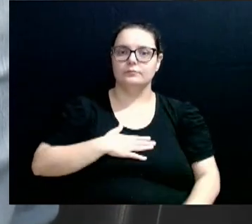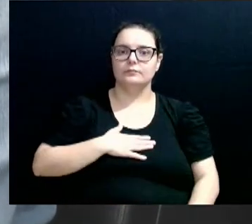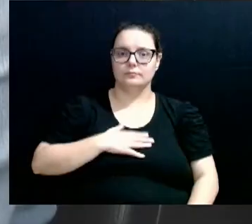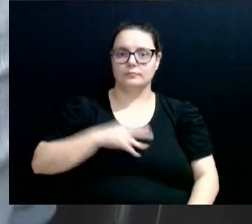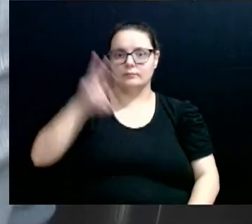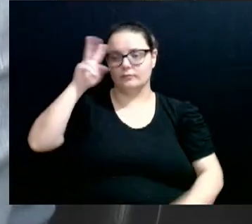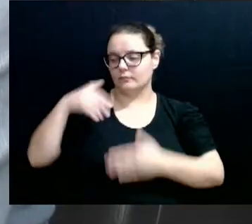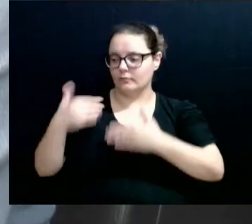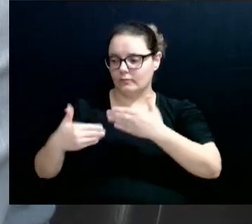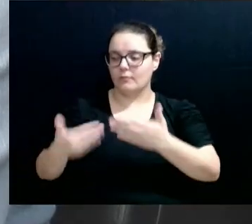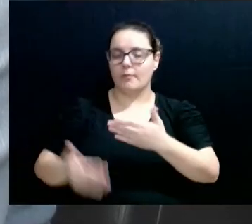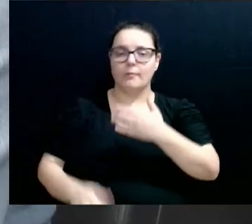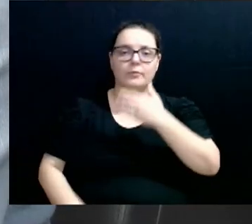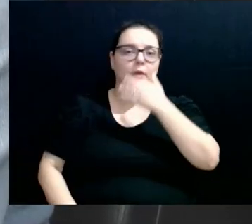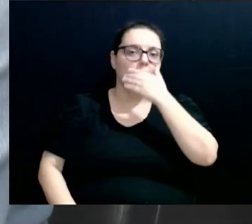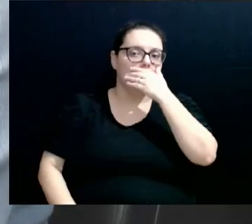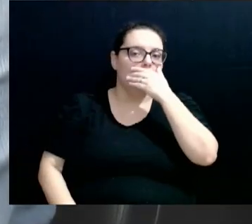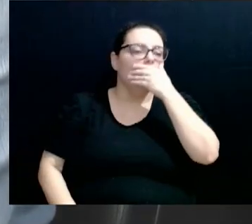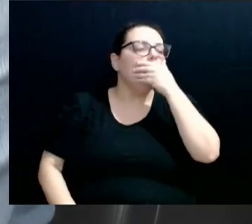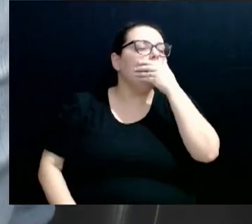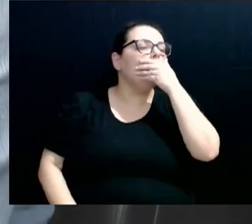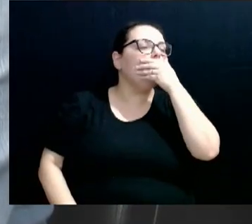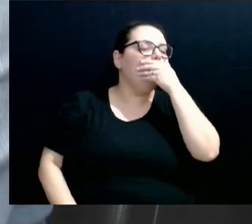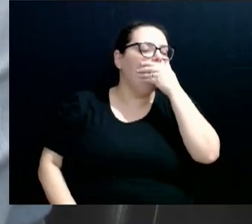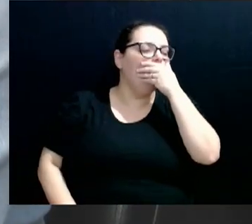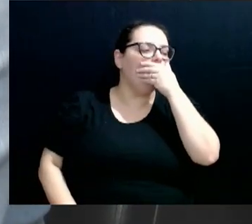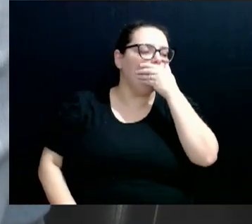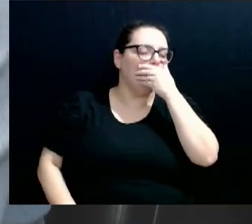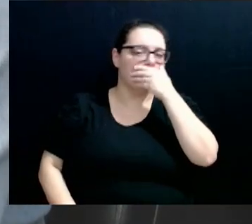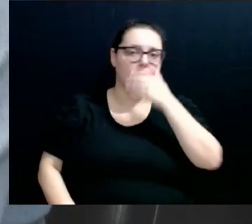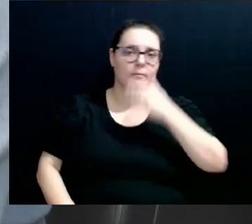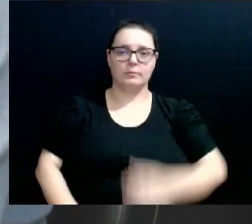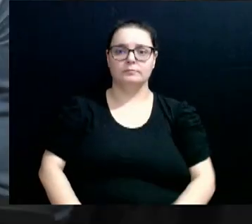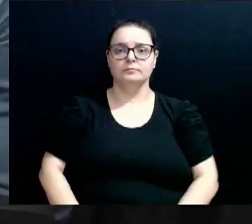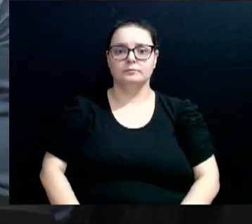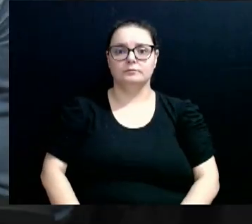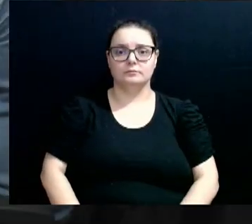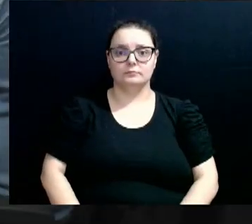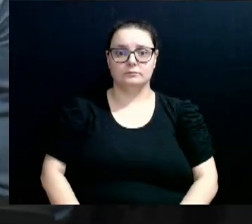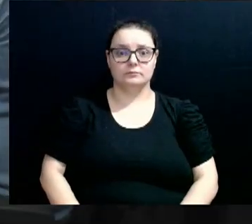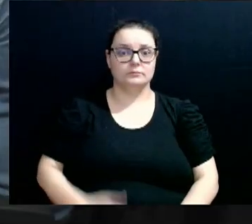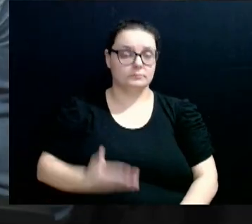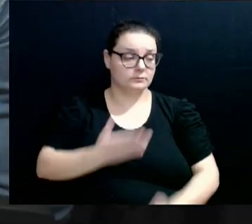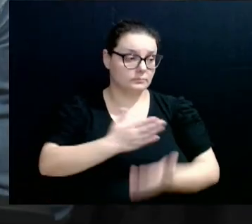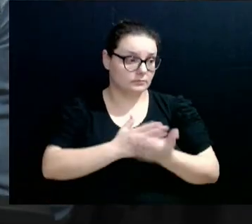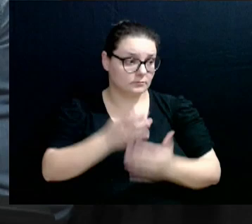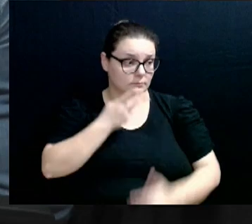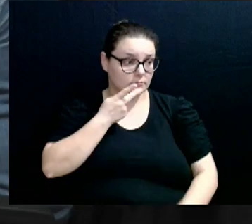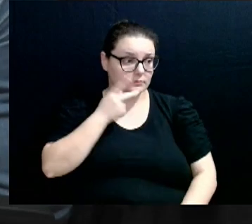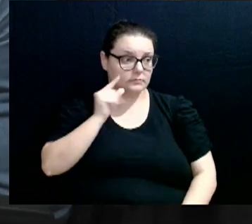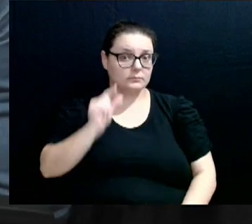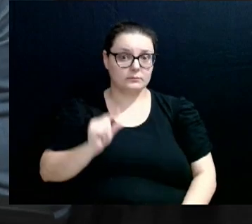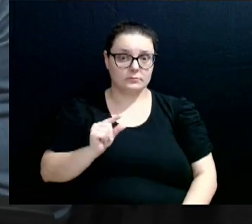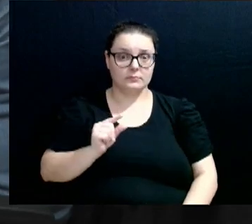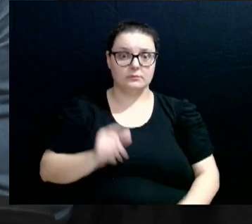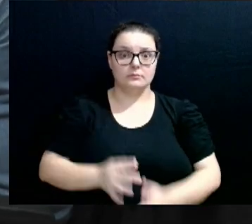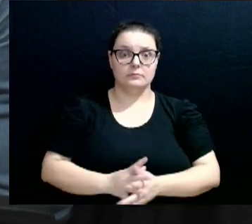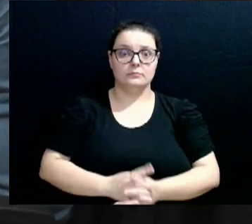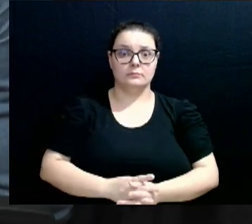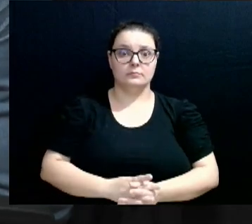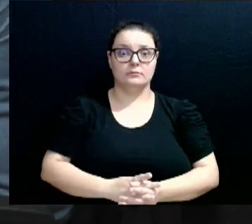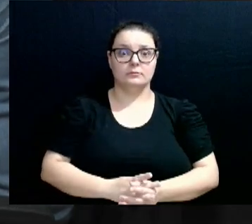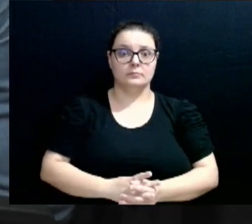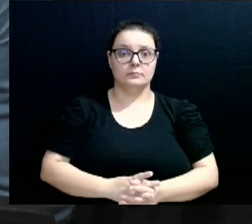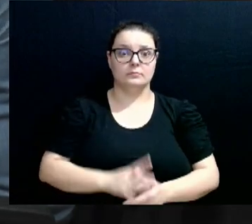dizer. Perfeito. Ô Luiz, você já começou a falar um pouquinho a respeito da minha próxima questão, né?